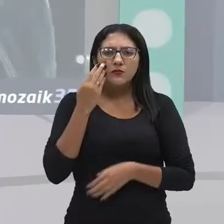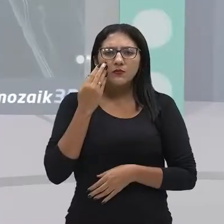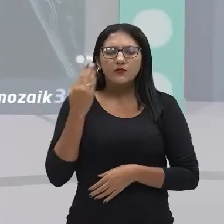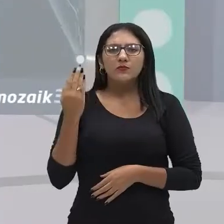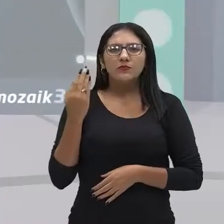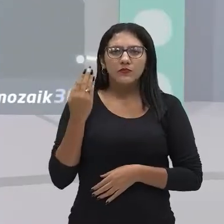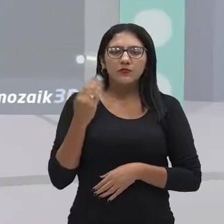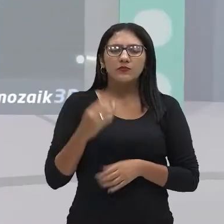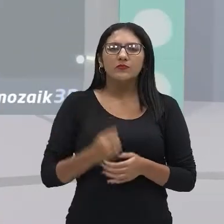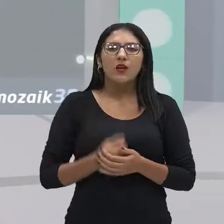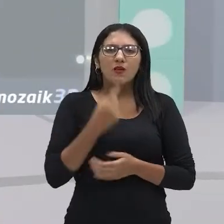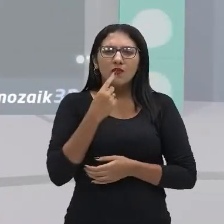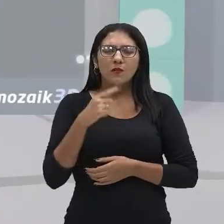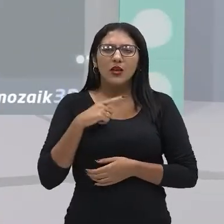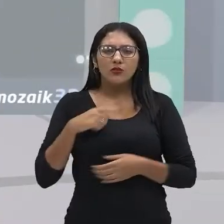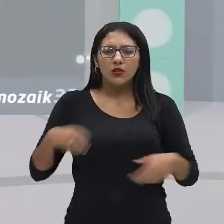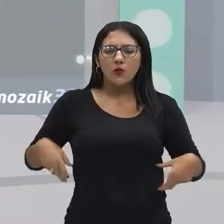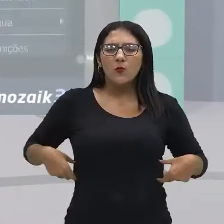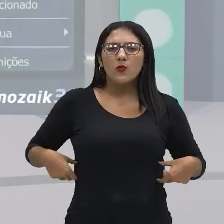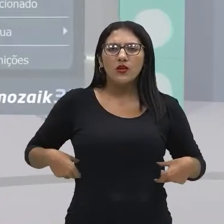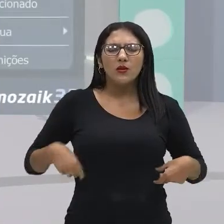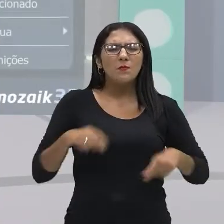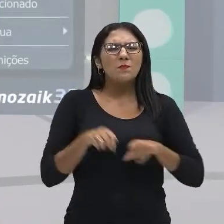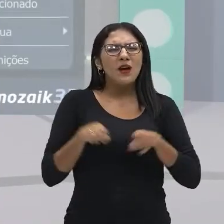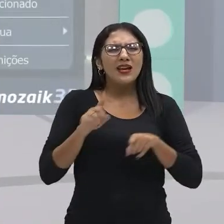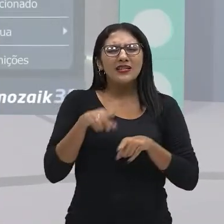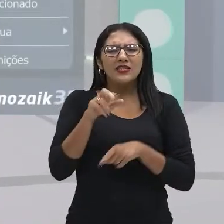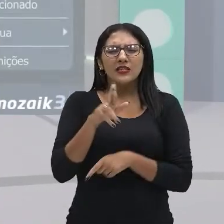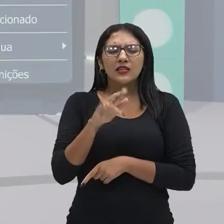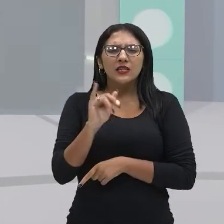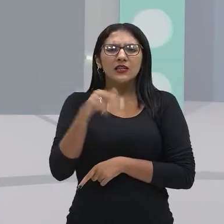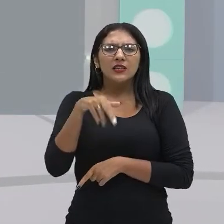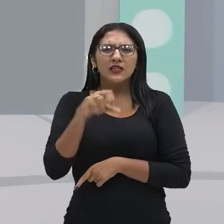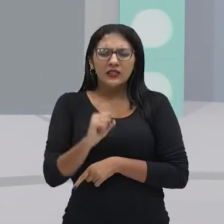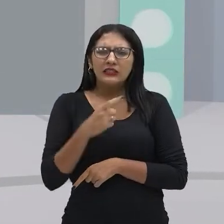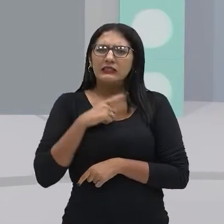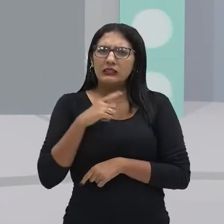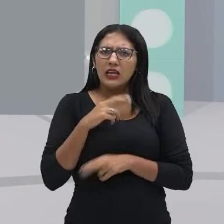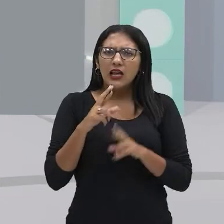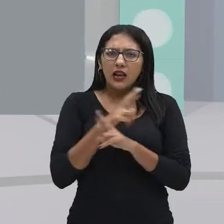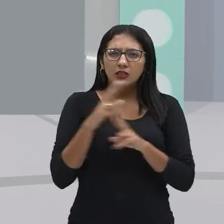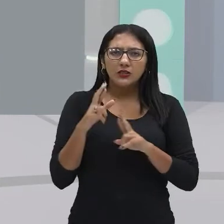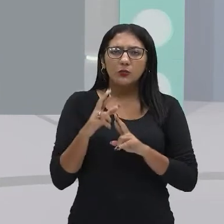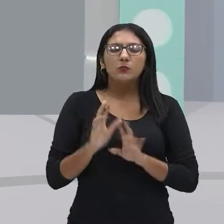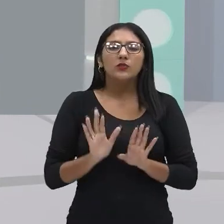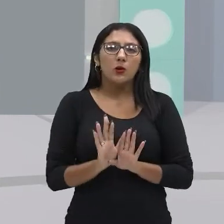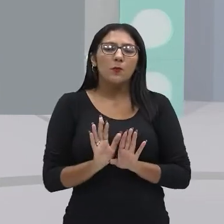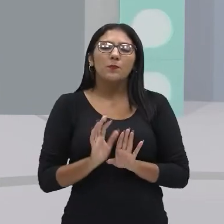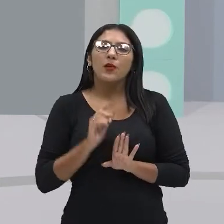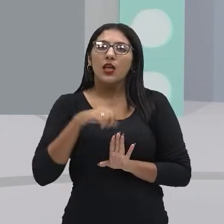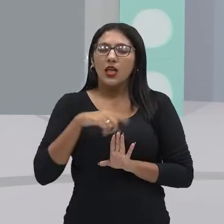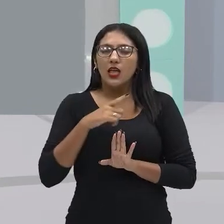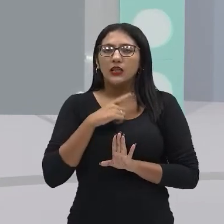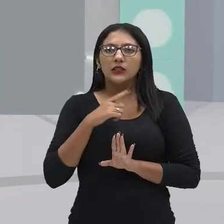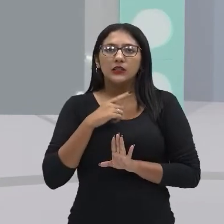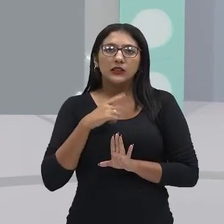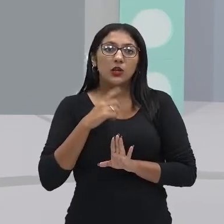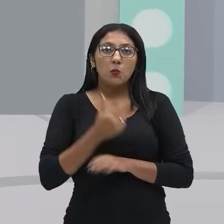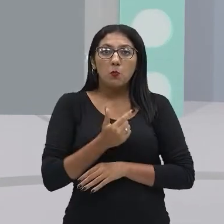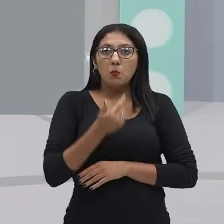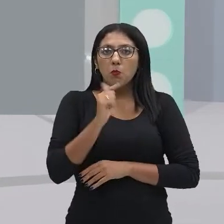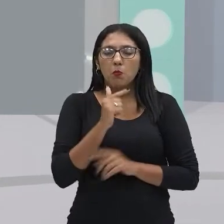Nós temos os rins. Professora, os rins são glândulas endócrinas? Não, gente, os rins não são